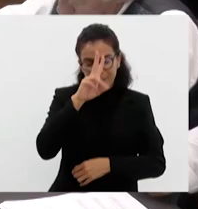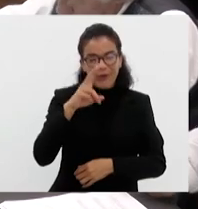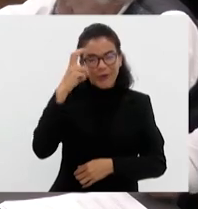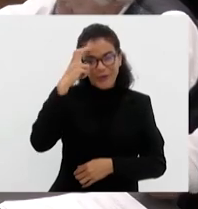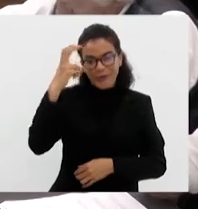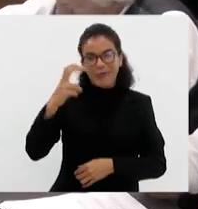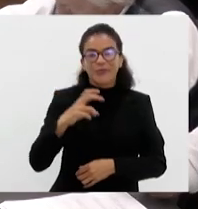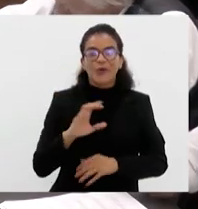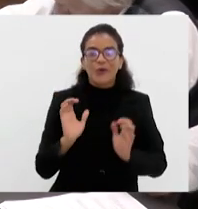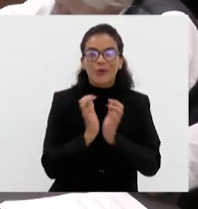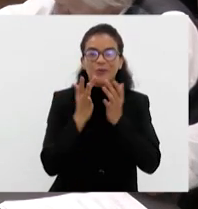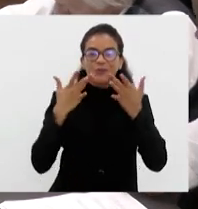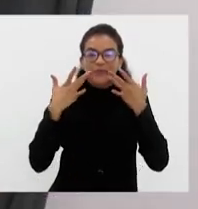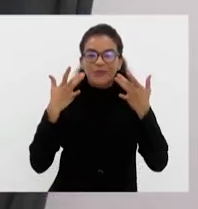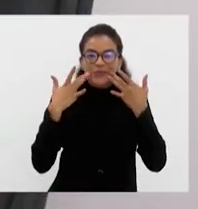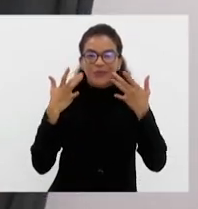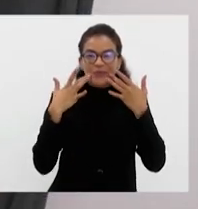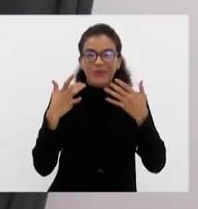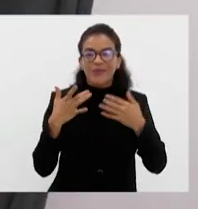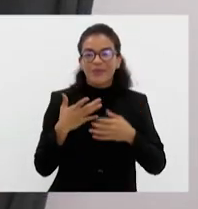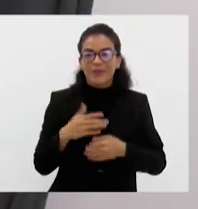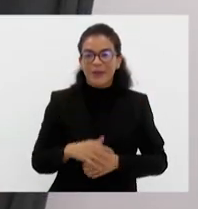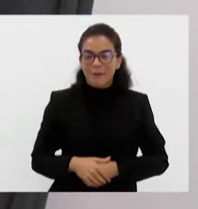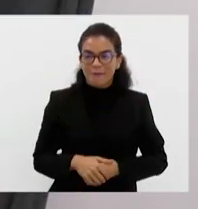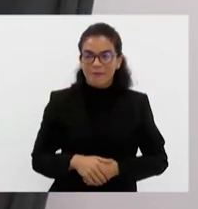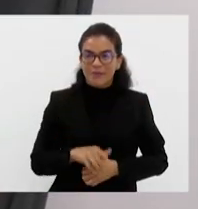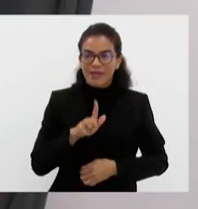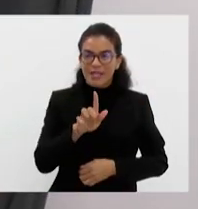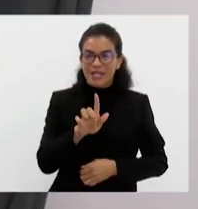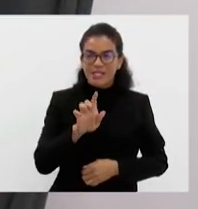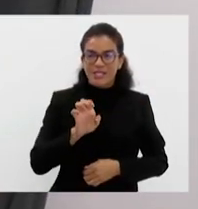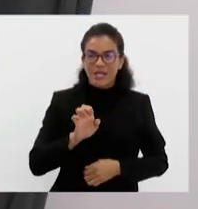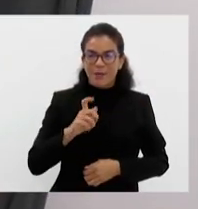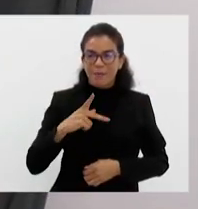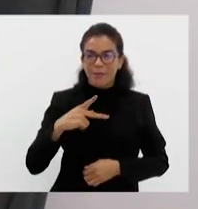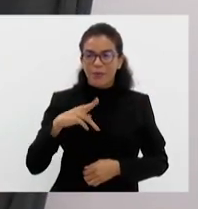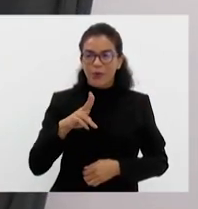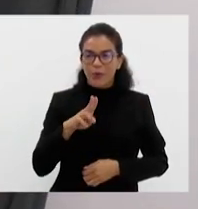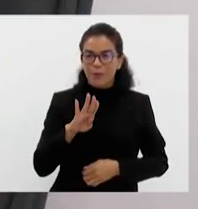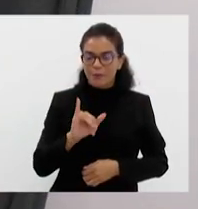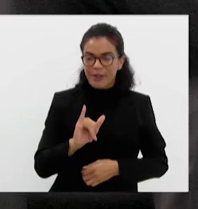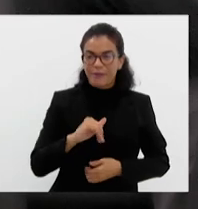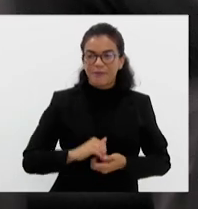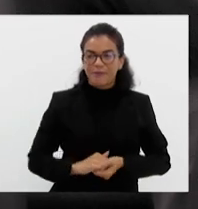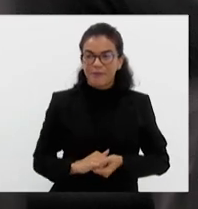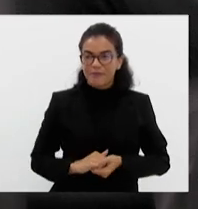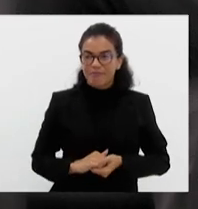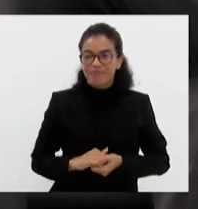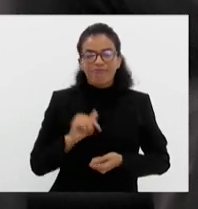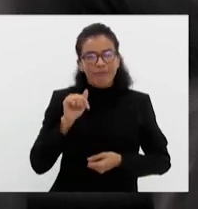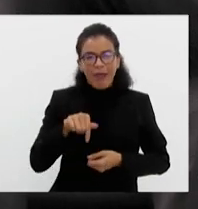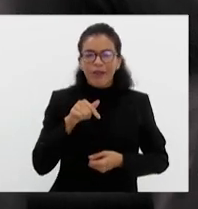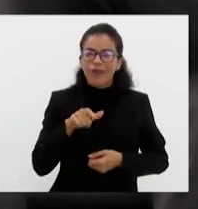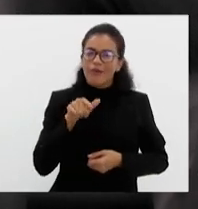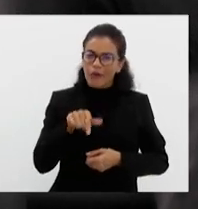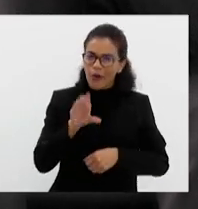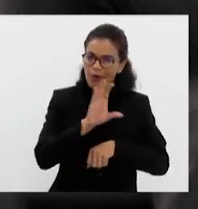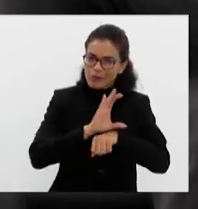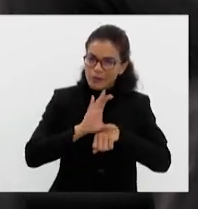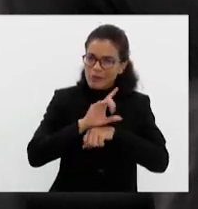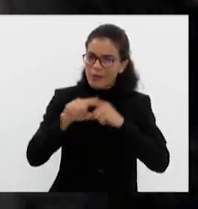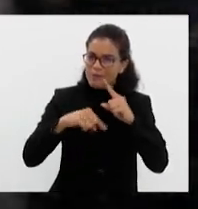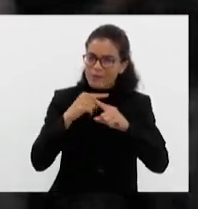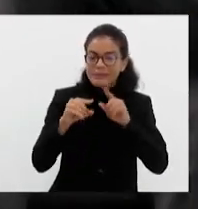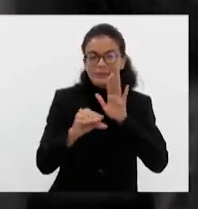grupo teatral entrou por uma porta GEPUP. Para aparecer, deputada Verônica Lima. Aqui foi constitucionalidade com